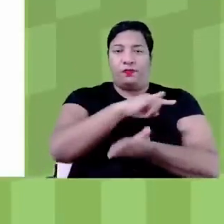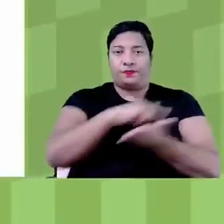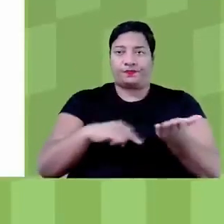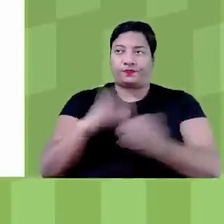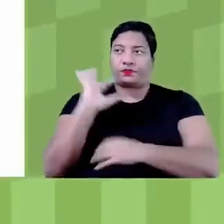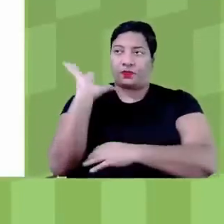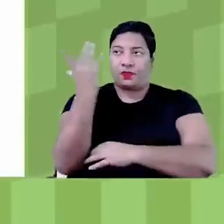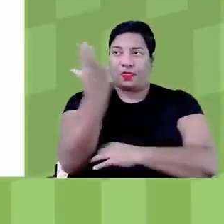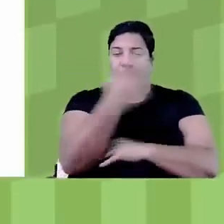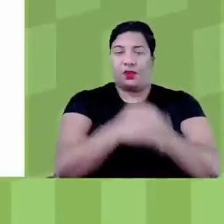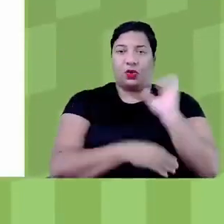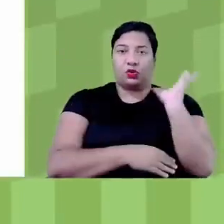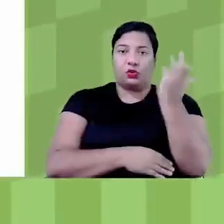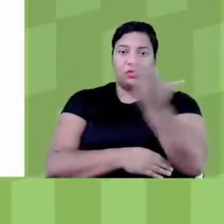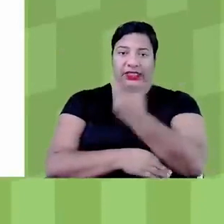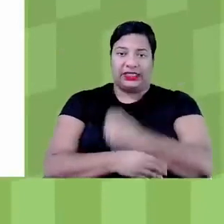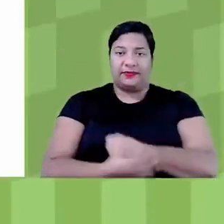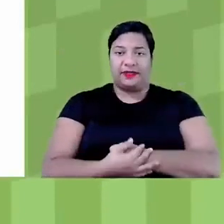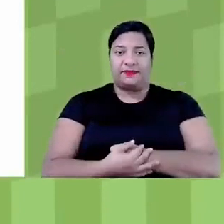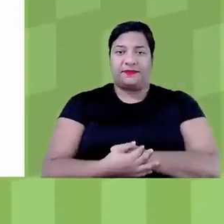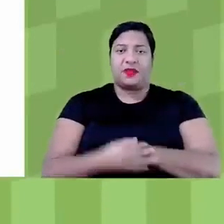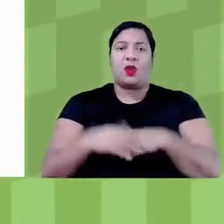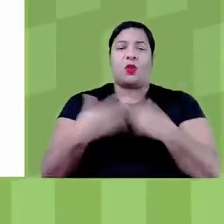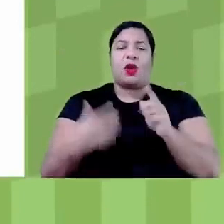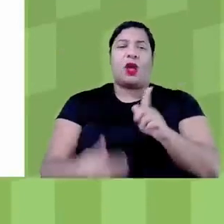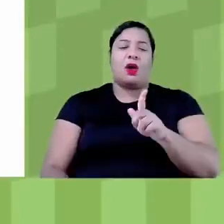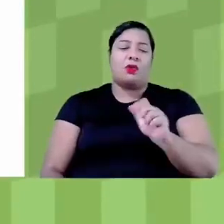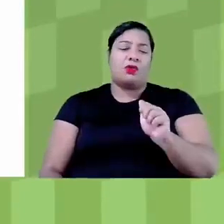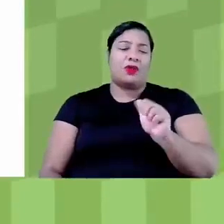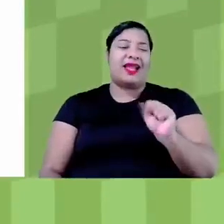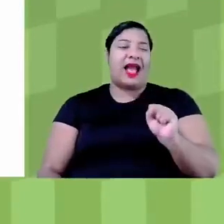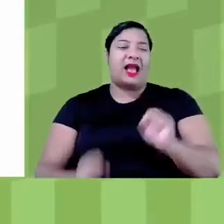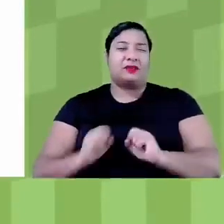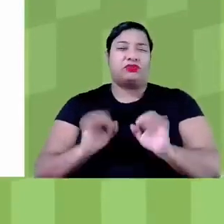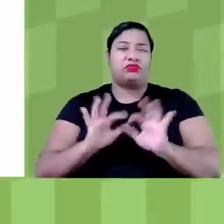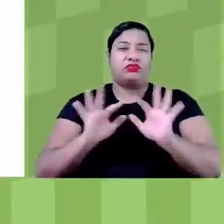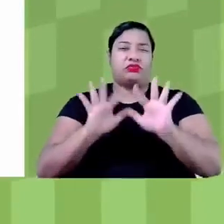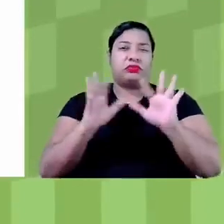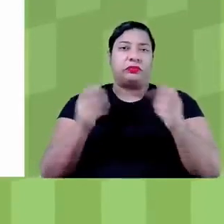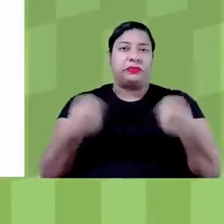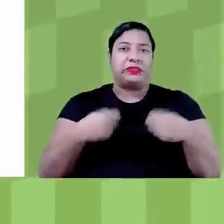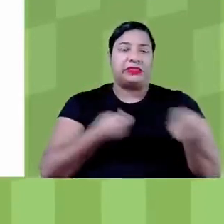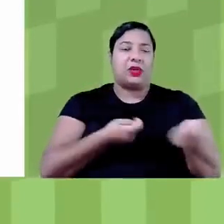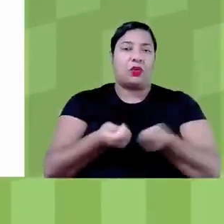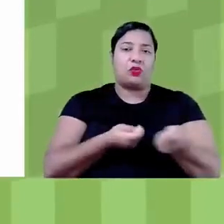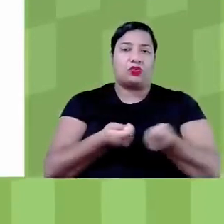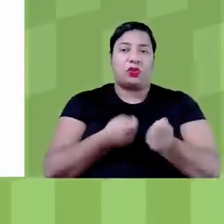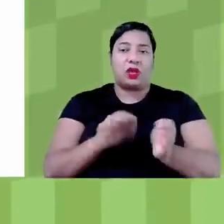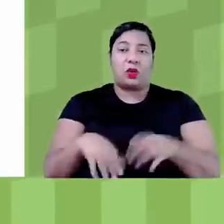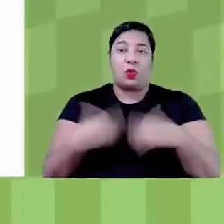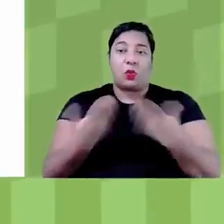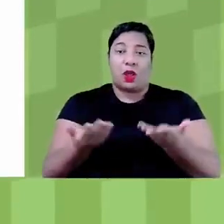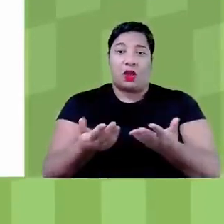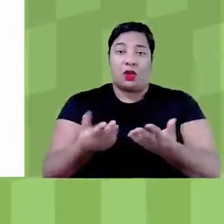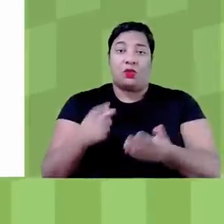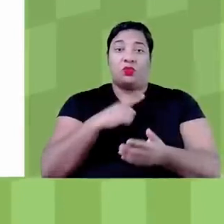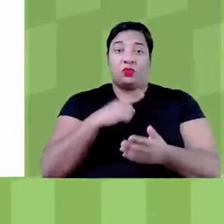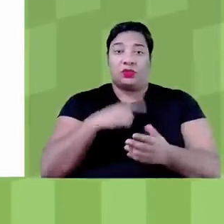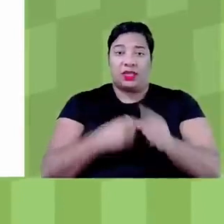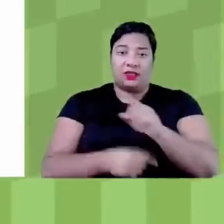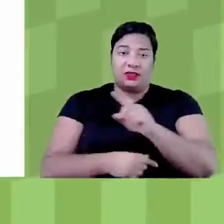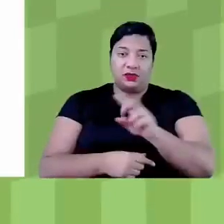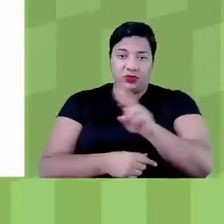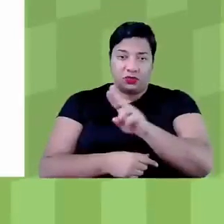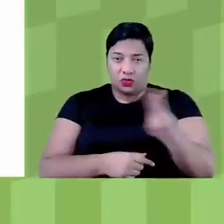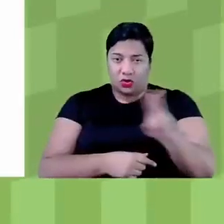quais são os gases de efeito estufa submetidos a controle, né? São esses que estão indicados aqui,